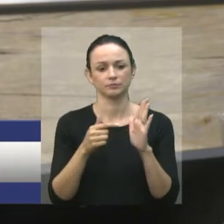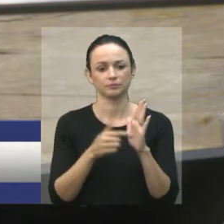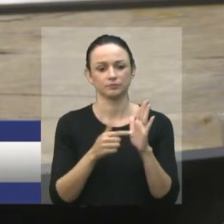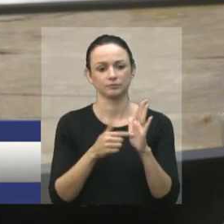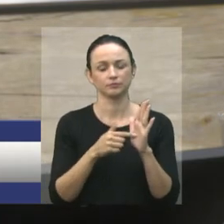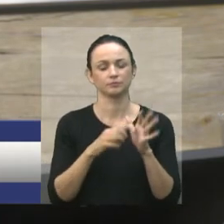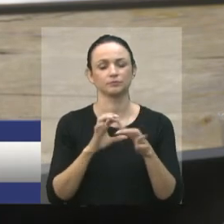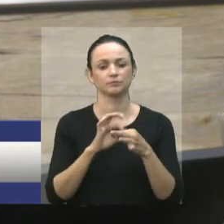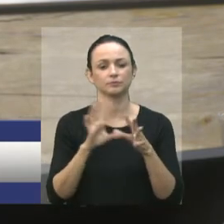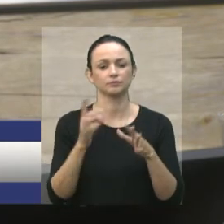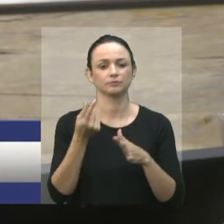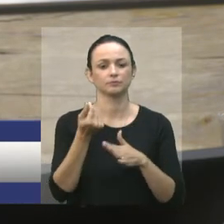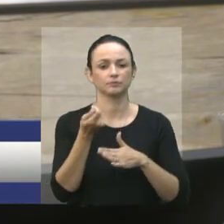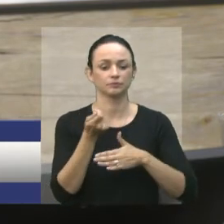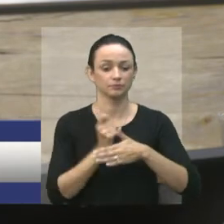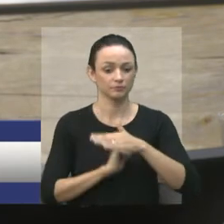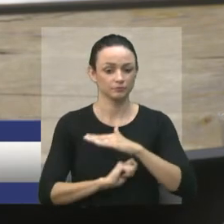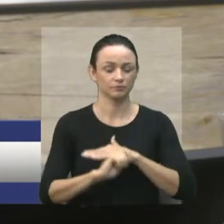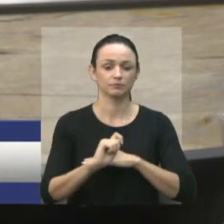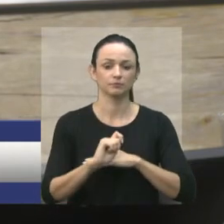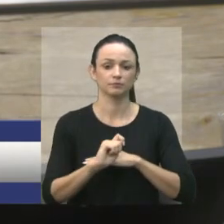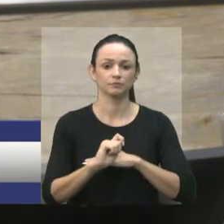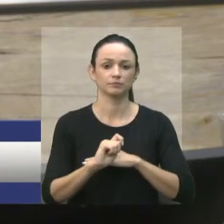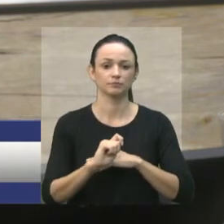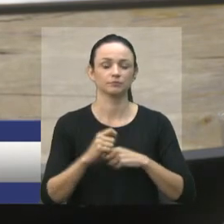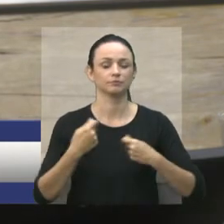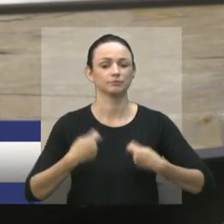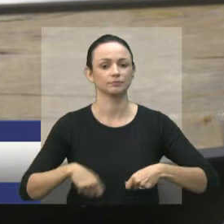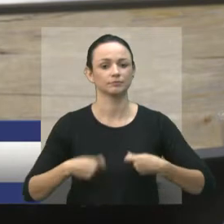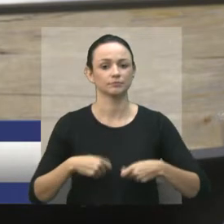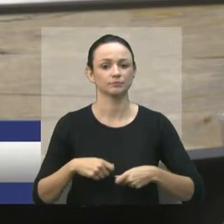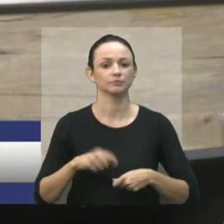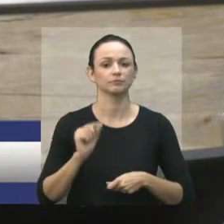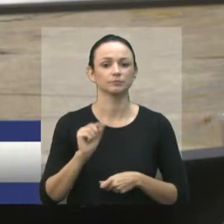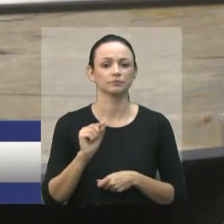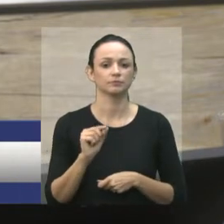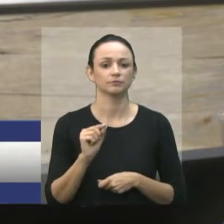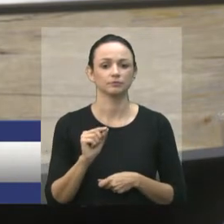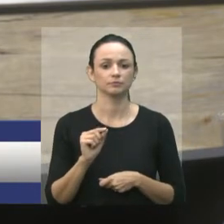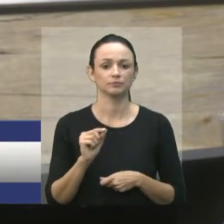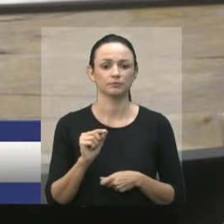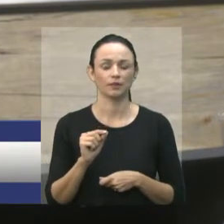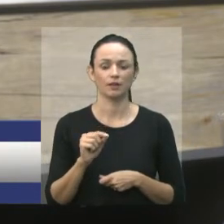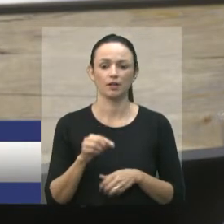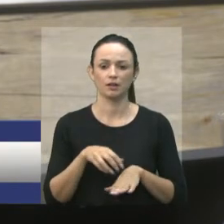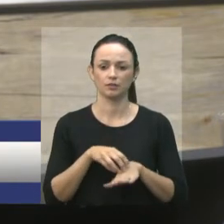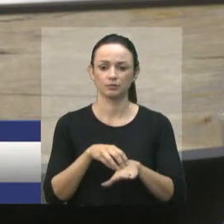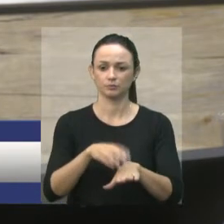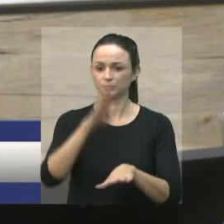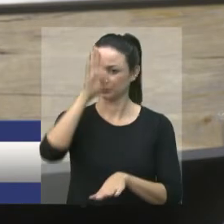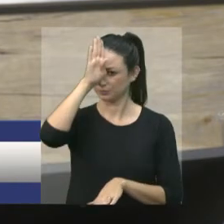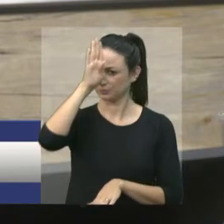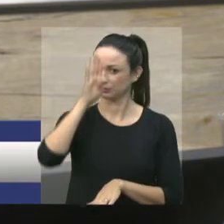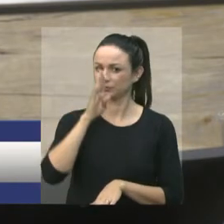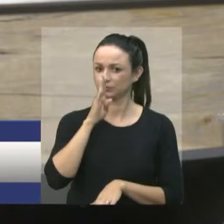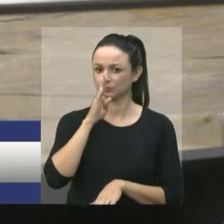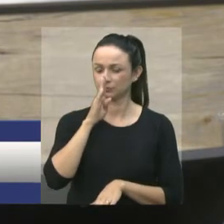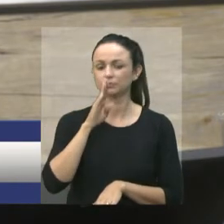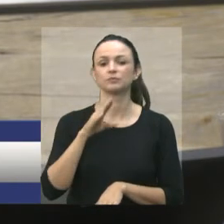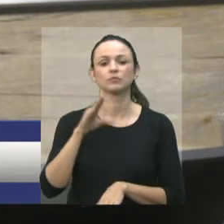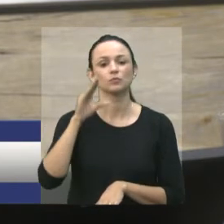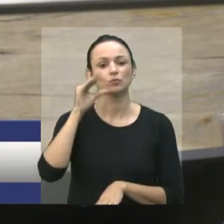finais, autorizando a promoção dos investimentos necessários para estabelecer transporte gratuito para os servidores